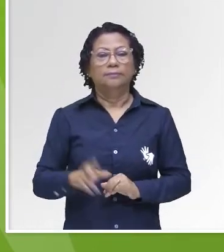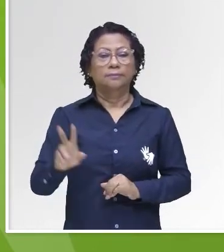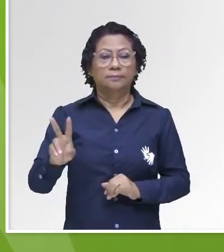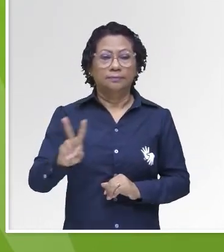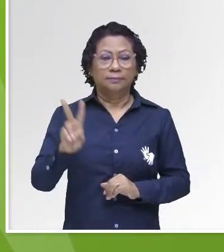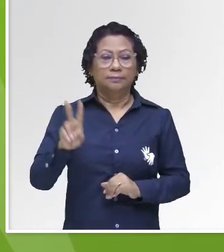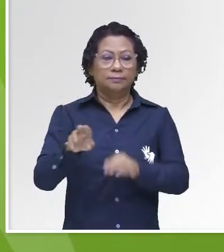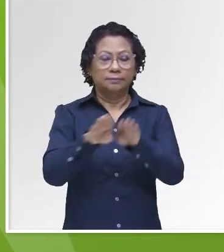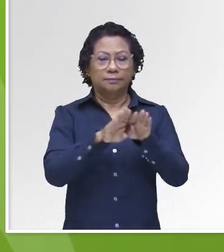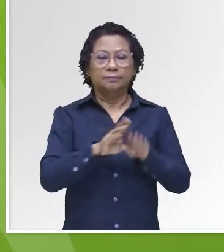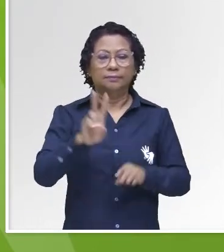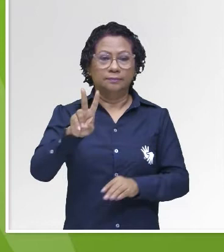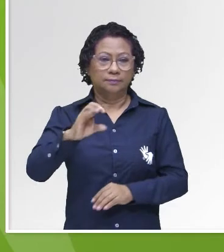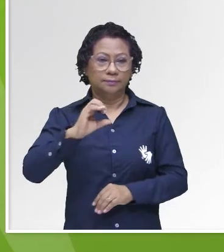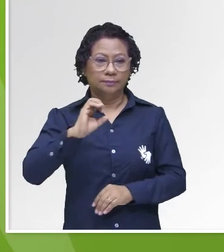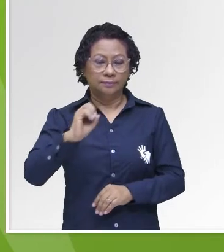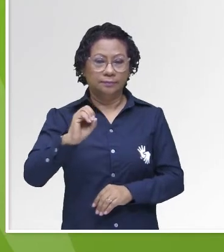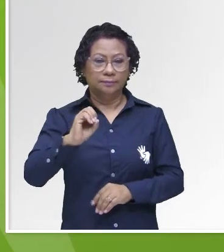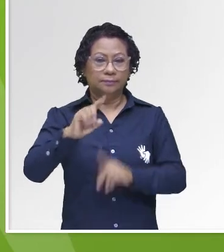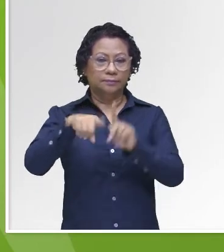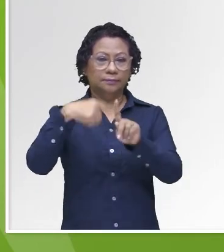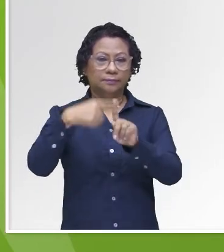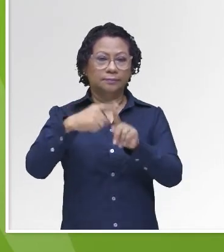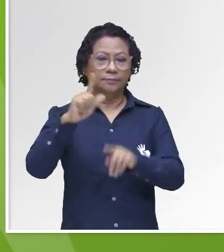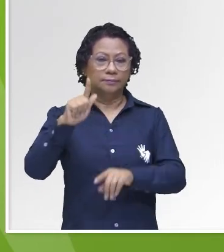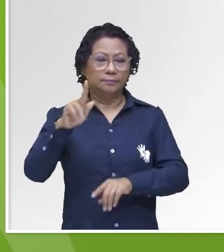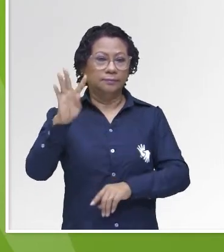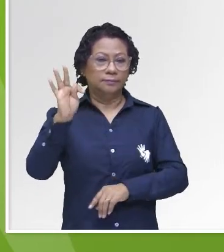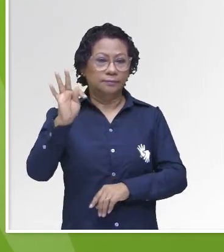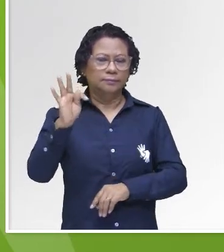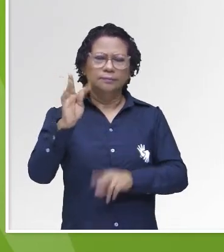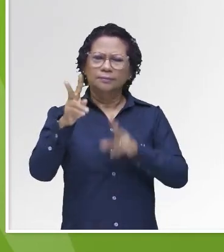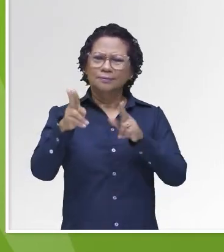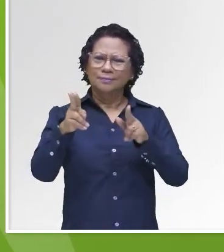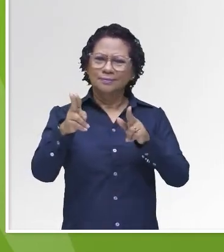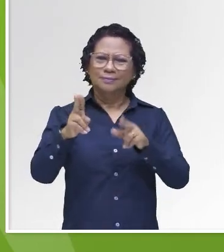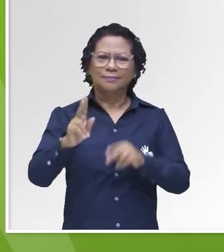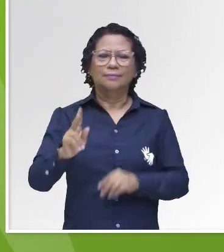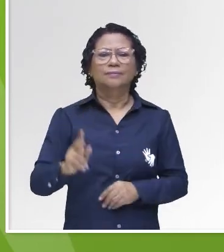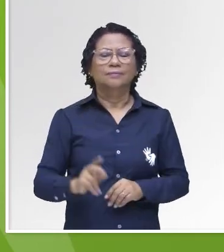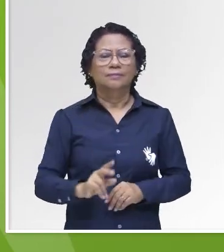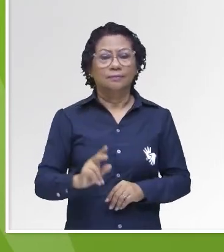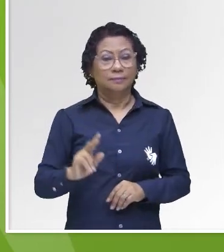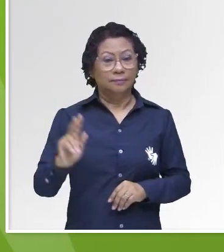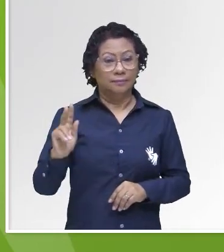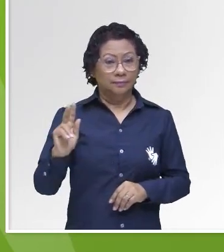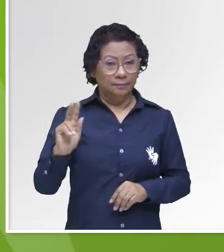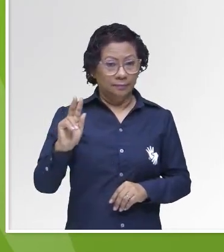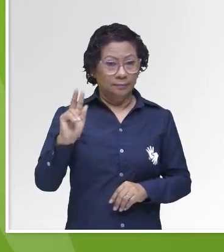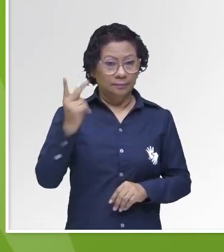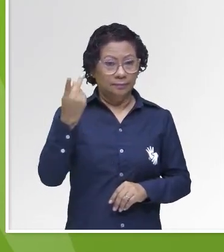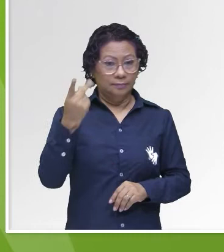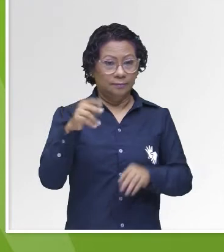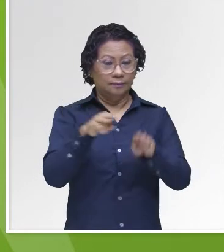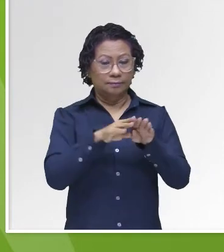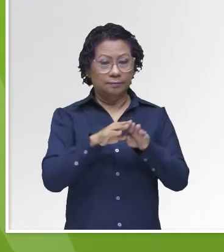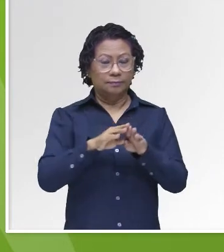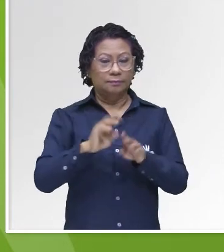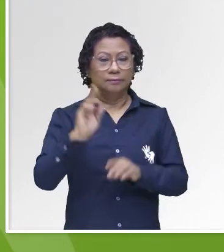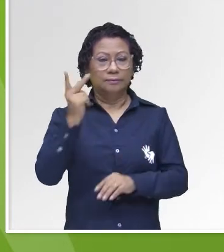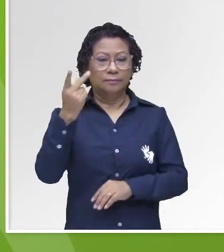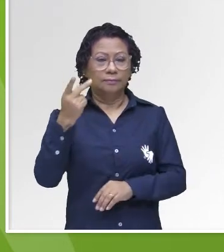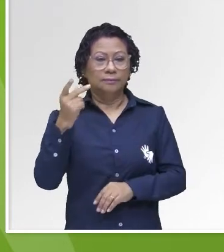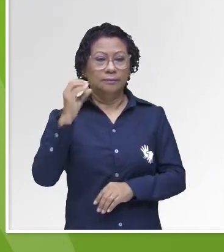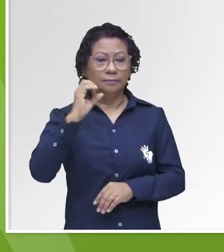a V0 mais GT. Você vê que é a mesma equação do movimento uniformemente variado. A diferença é que